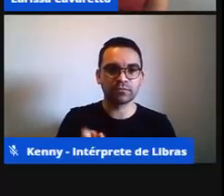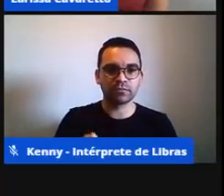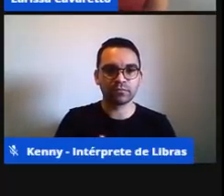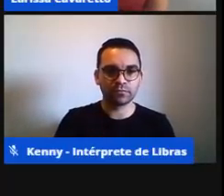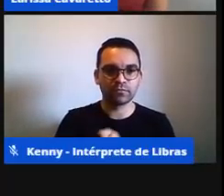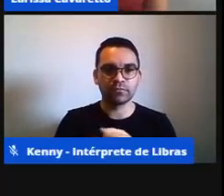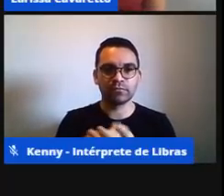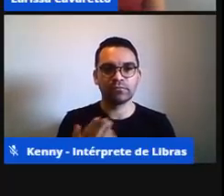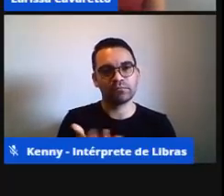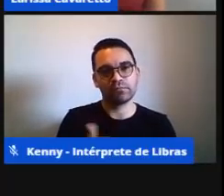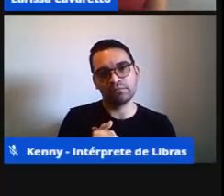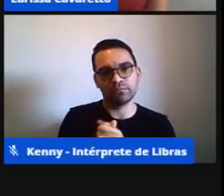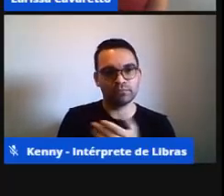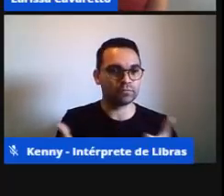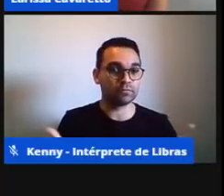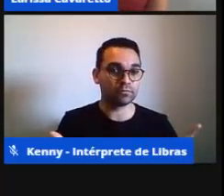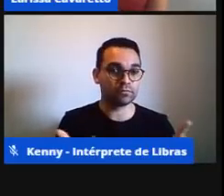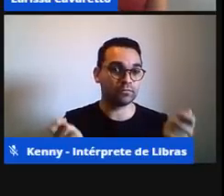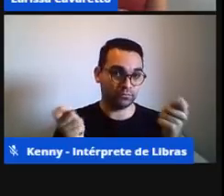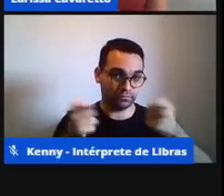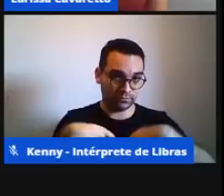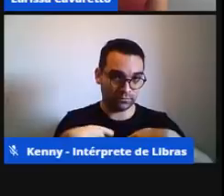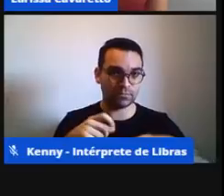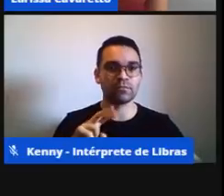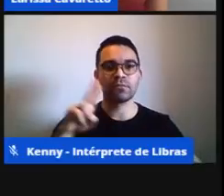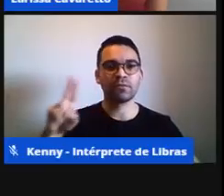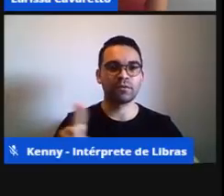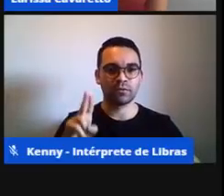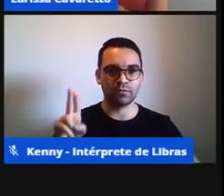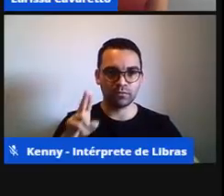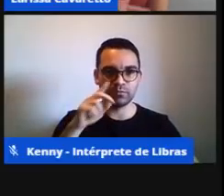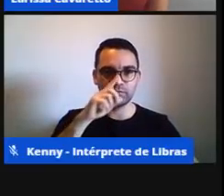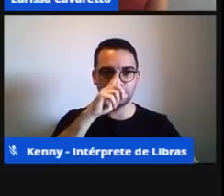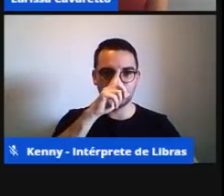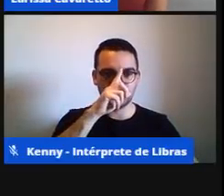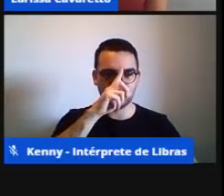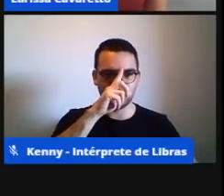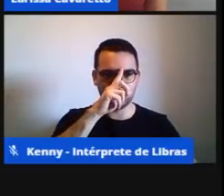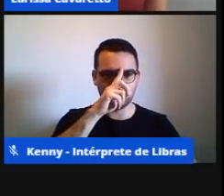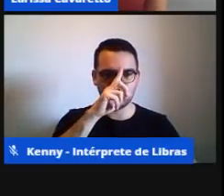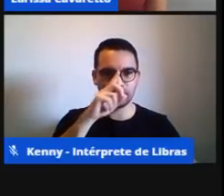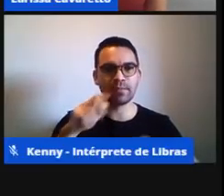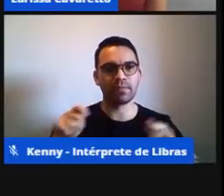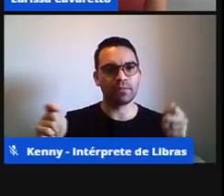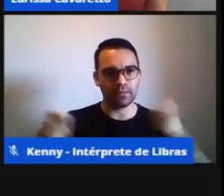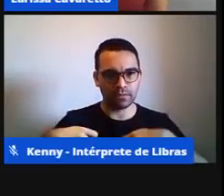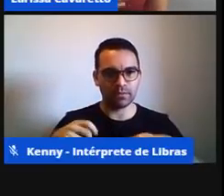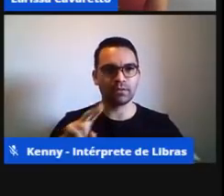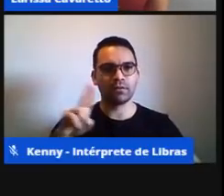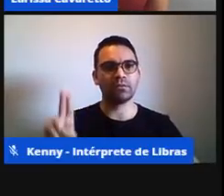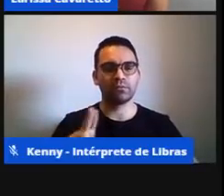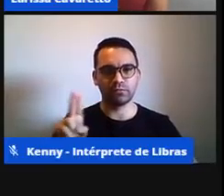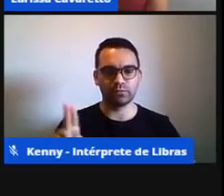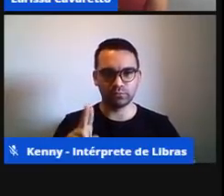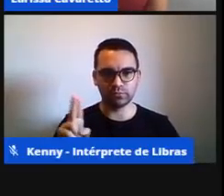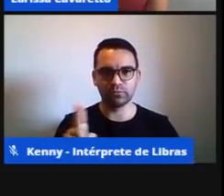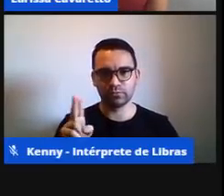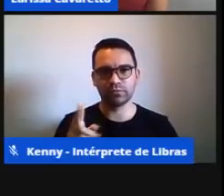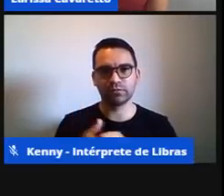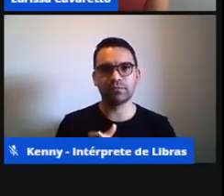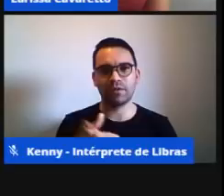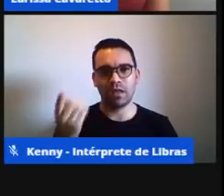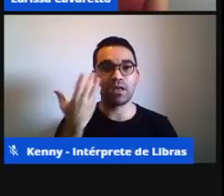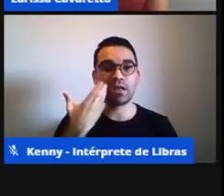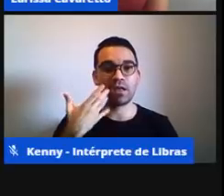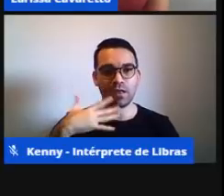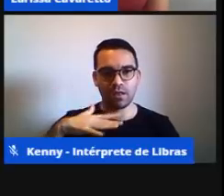utilizar aquelas torneiras que antes eram usadas como bebedouros, vão instalar suporte de papel toalha e sabonete líquido ali, para poder as crianças